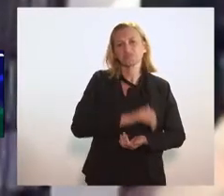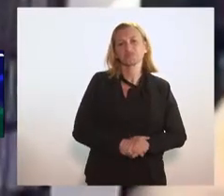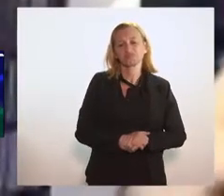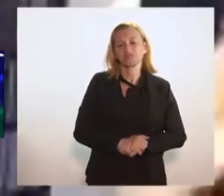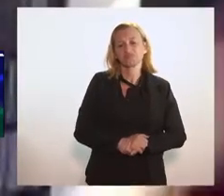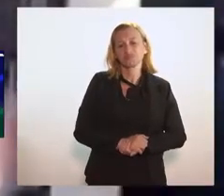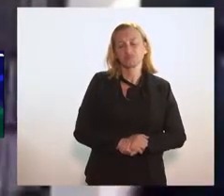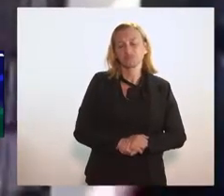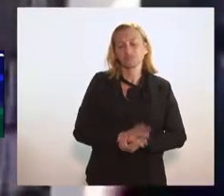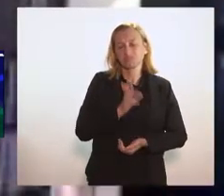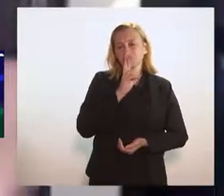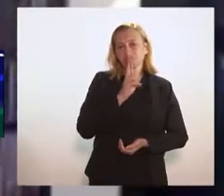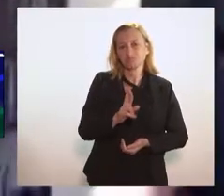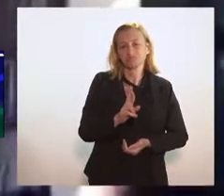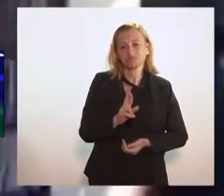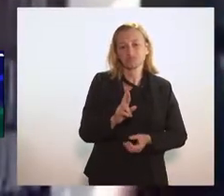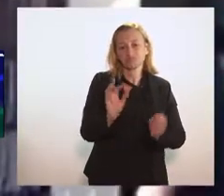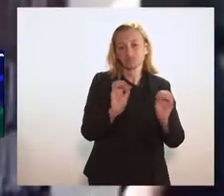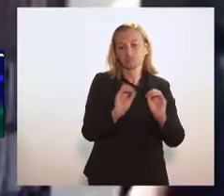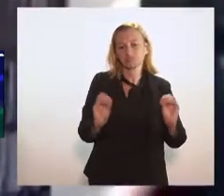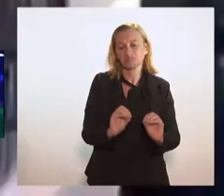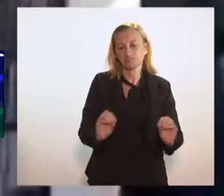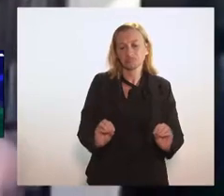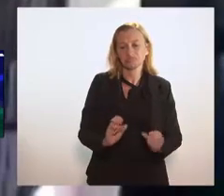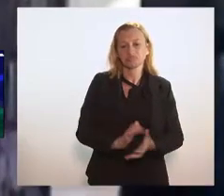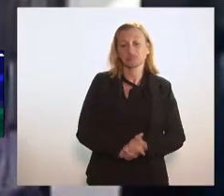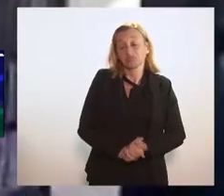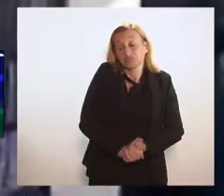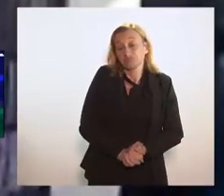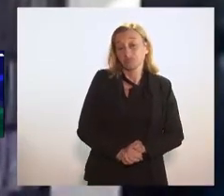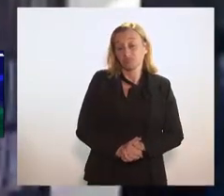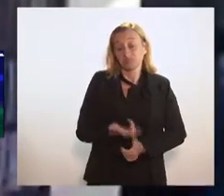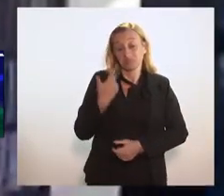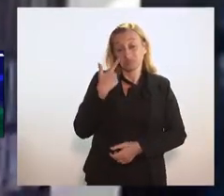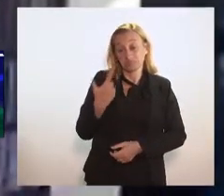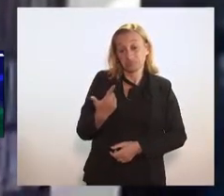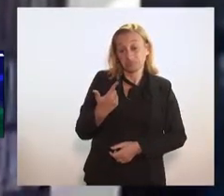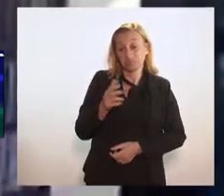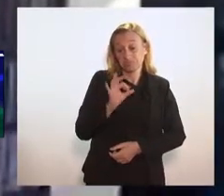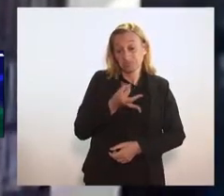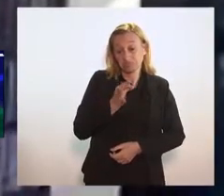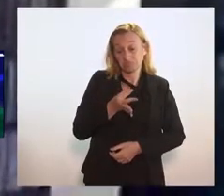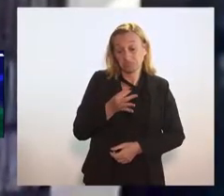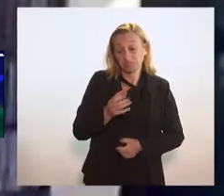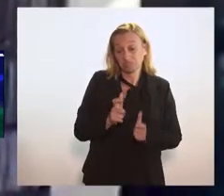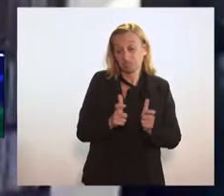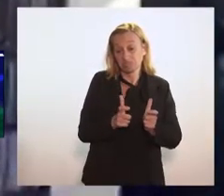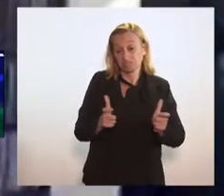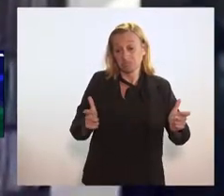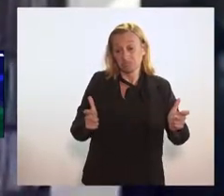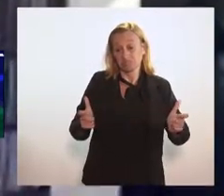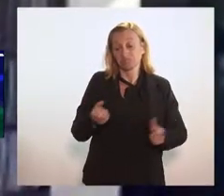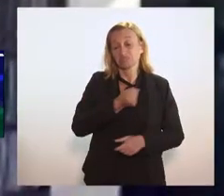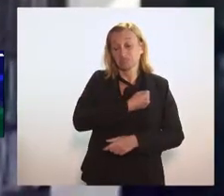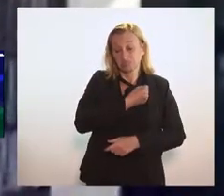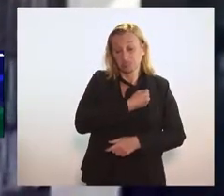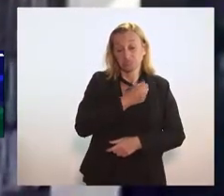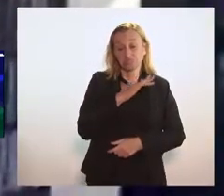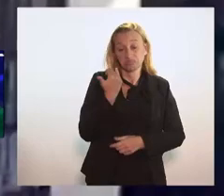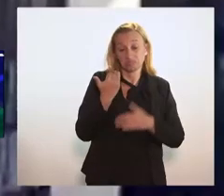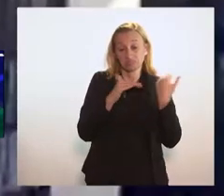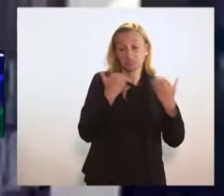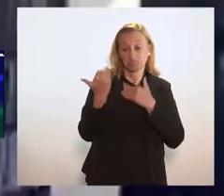não está tendo resposta. Muito pelo contrário. O que nós estamos vendo é exatamente o aumento dia a dia do número de